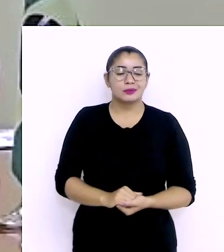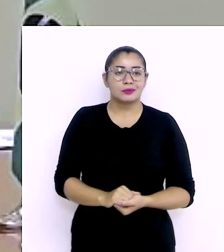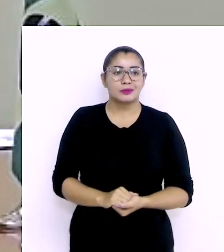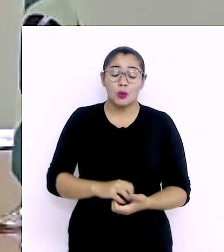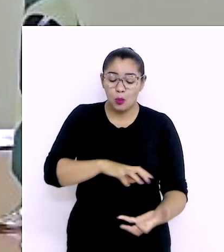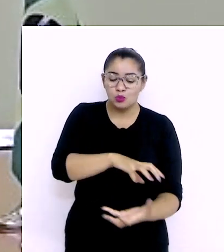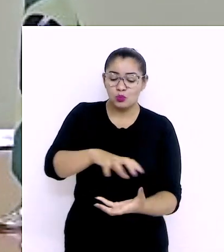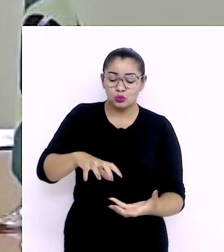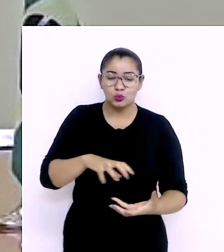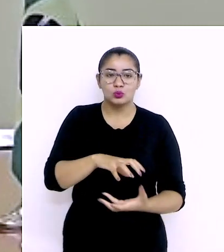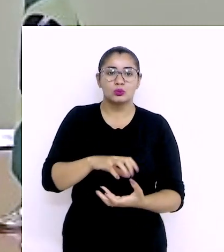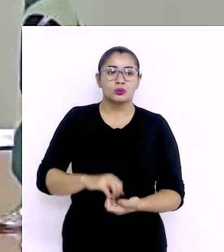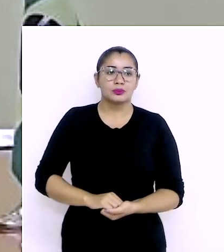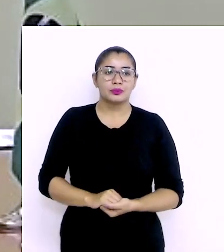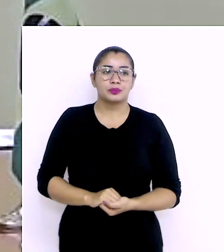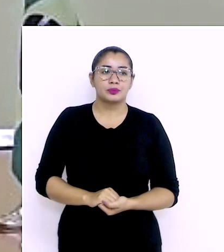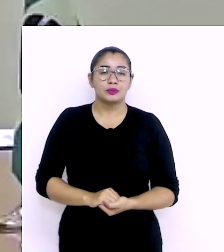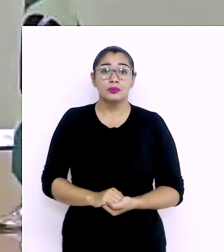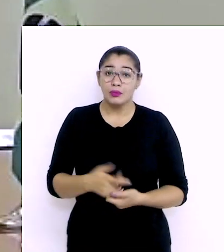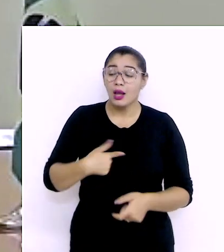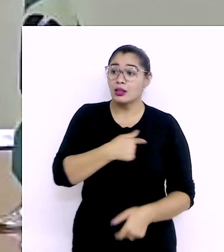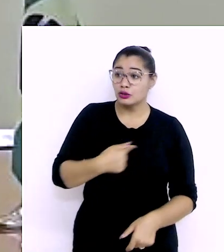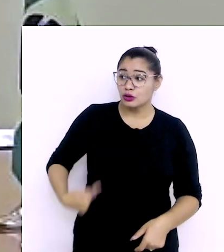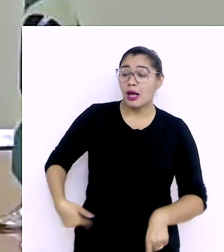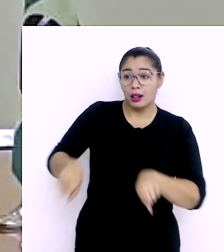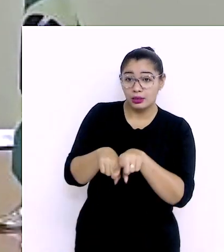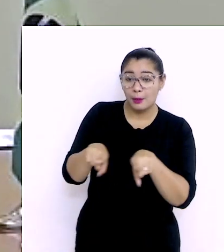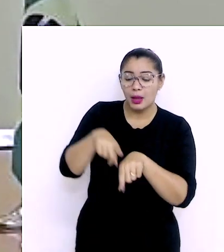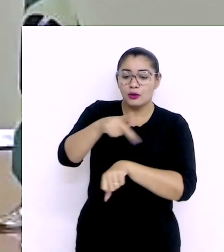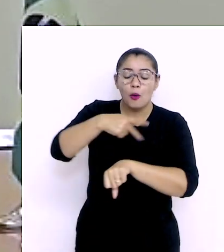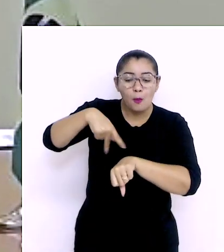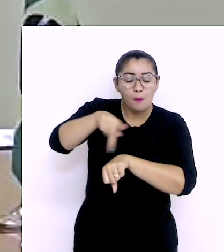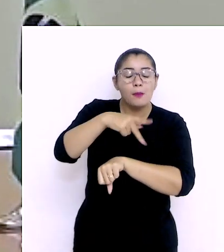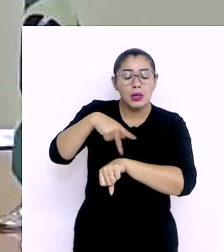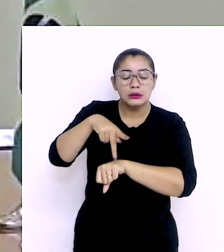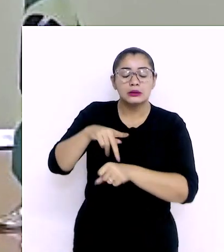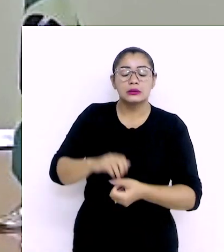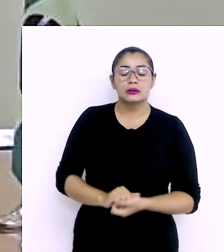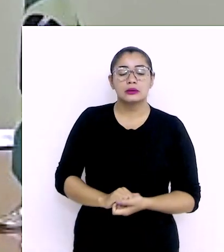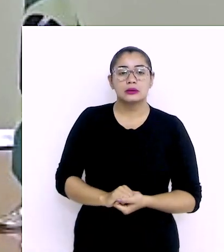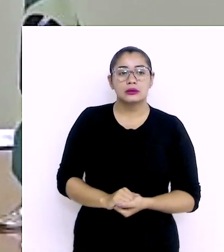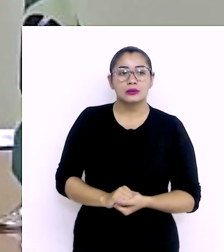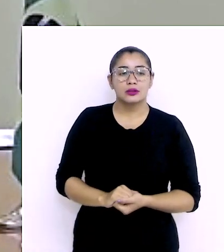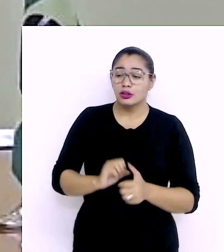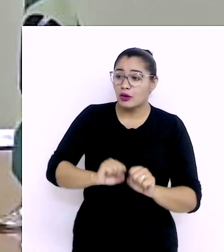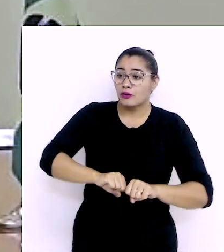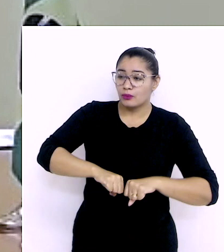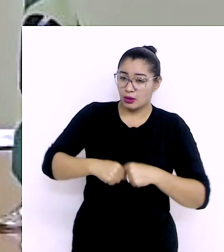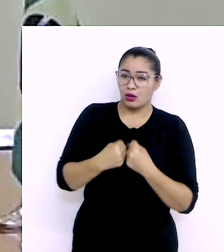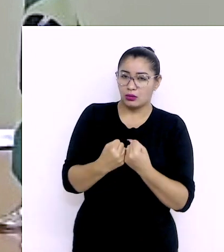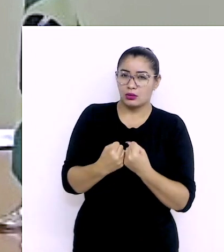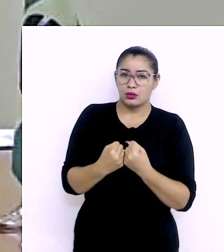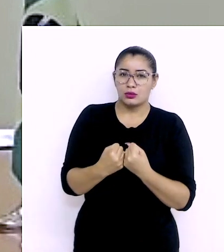do mundo. A China é também um país que crescentemente exerce a sua influência. Eles